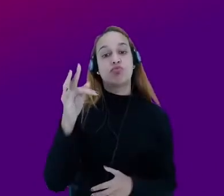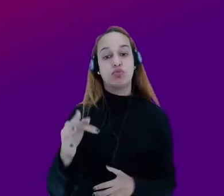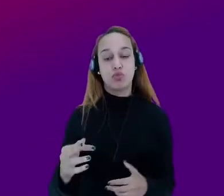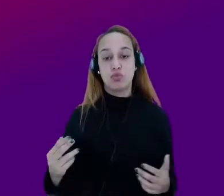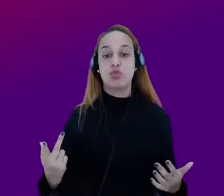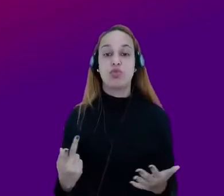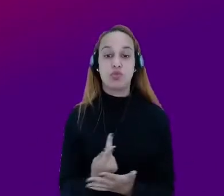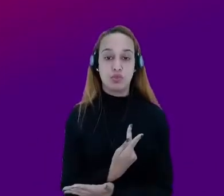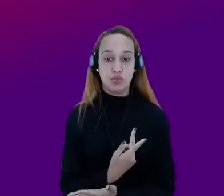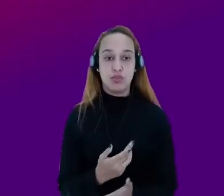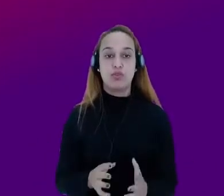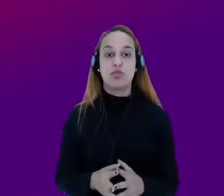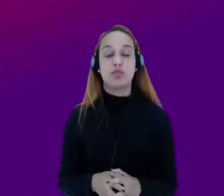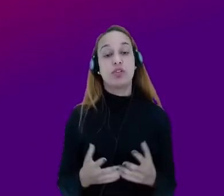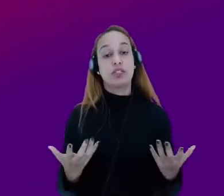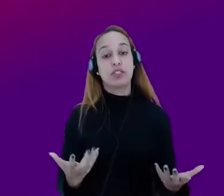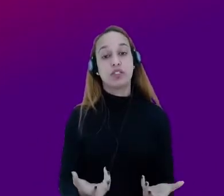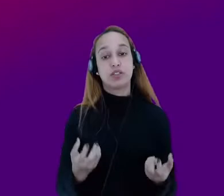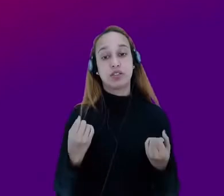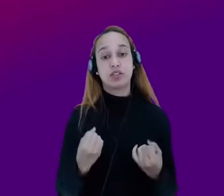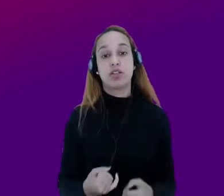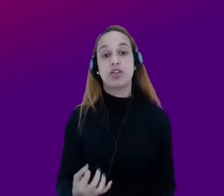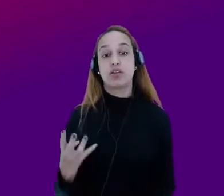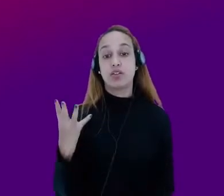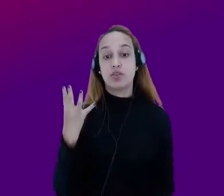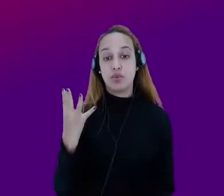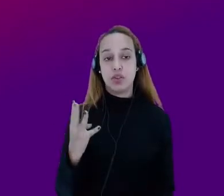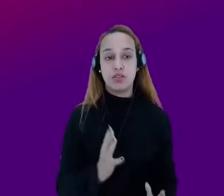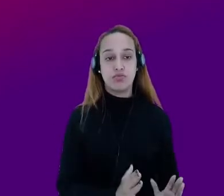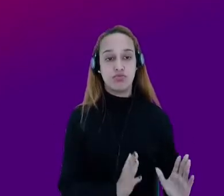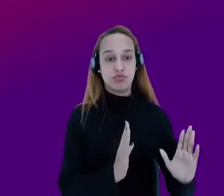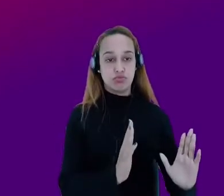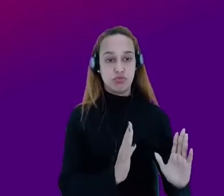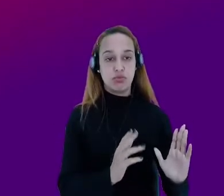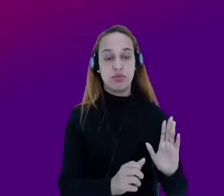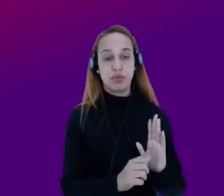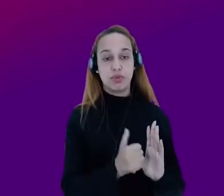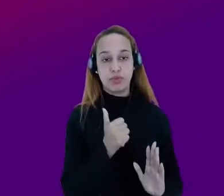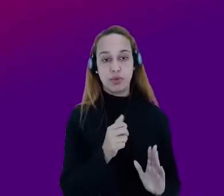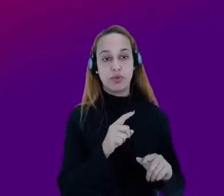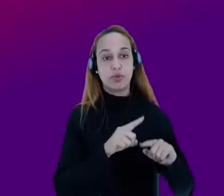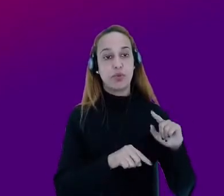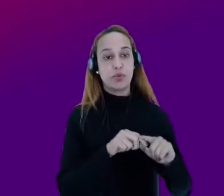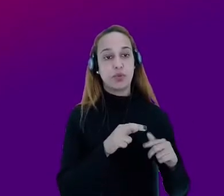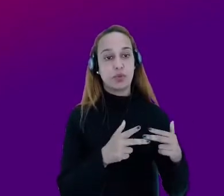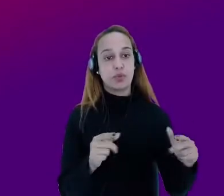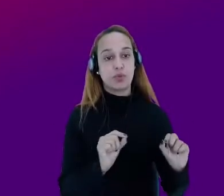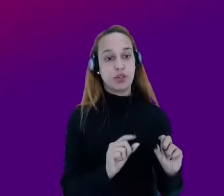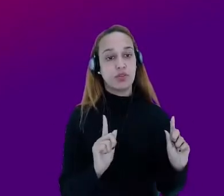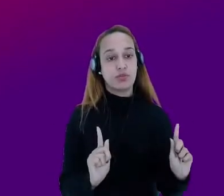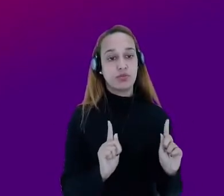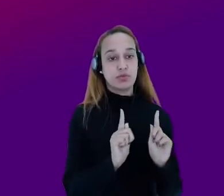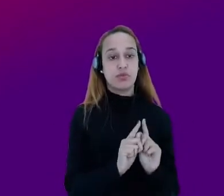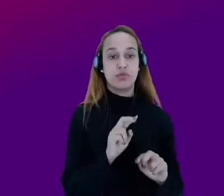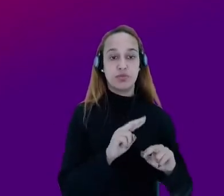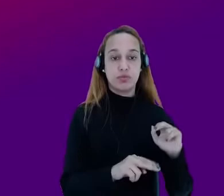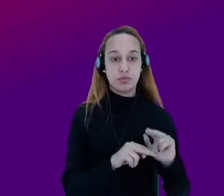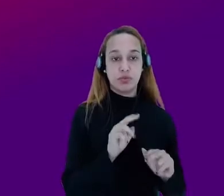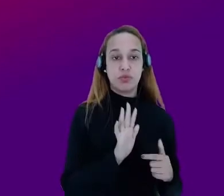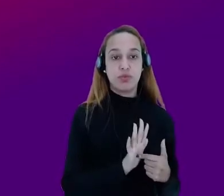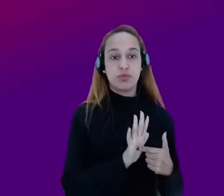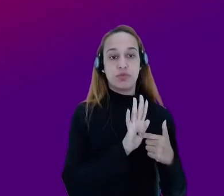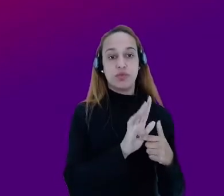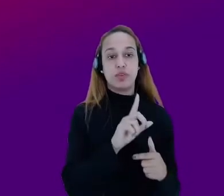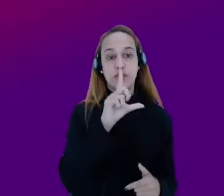para frente. E eu queria falar em 4 grandes blocos. Primeiro é produtos. Então, essa simplificação de produtos, do portfólio, a fim de